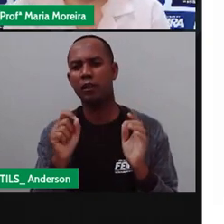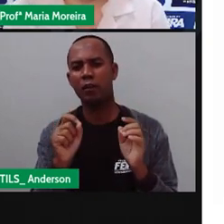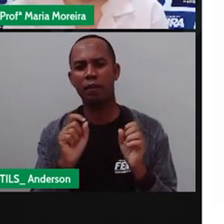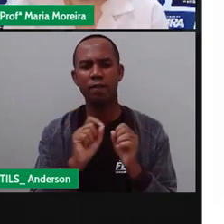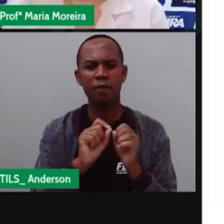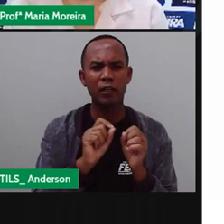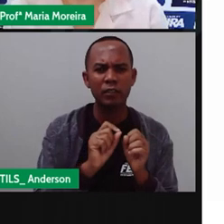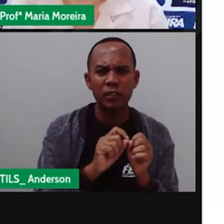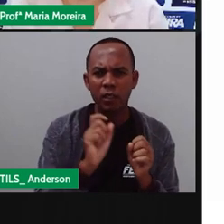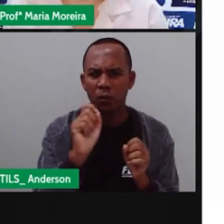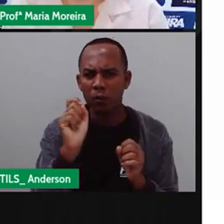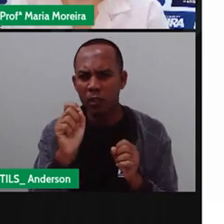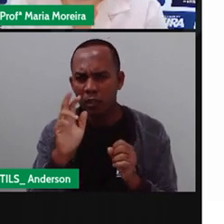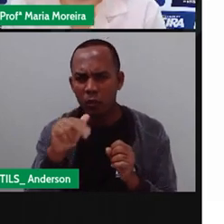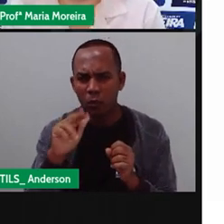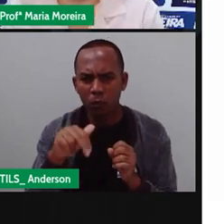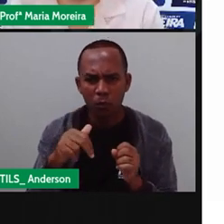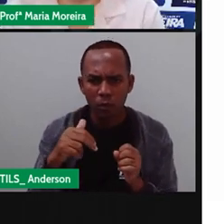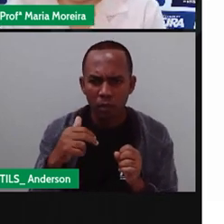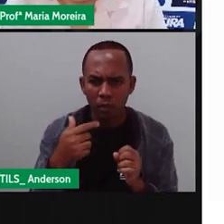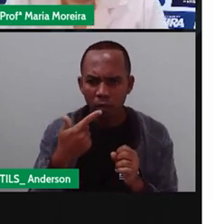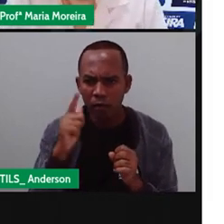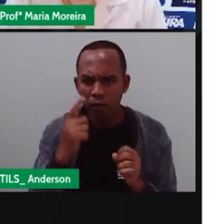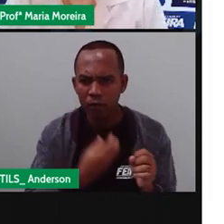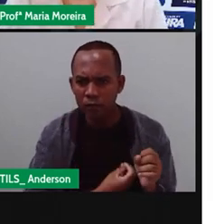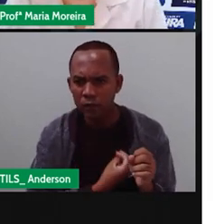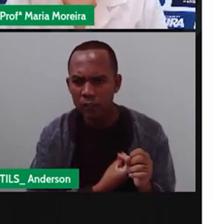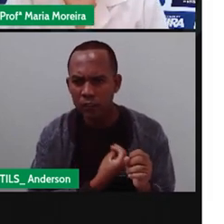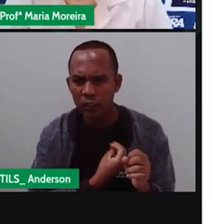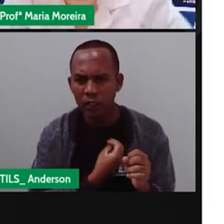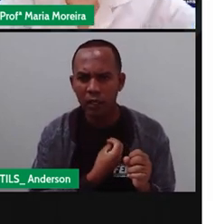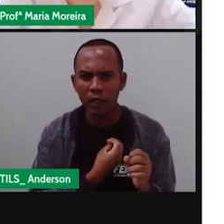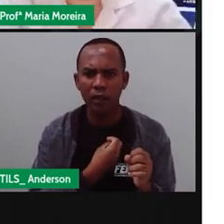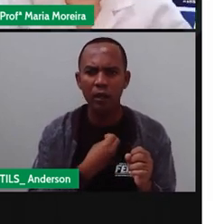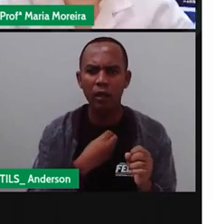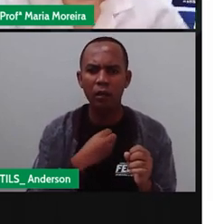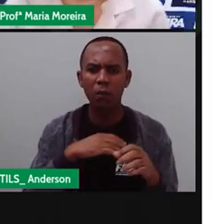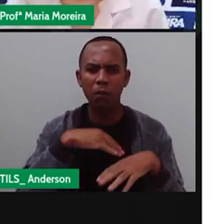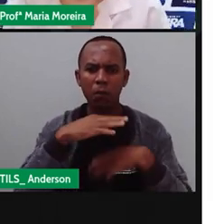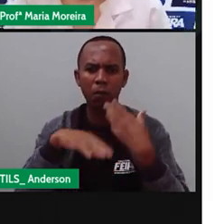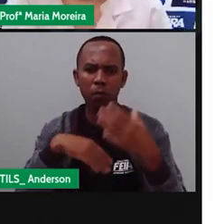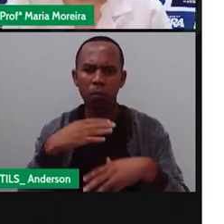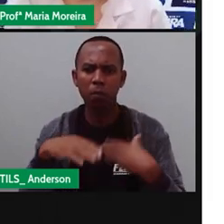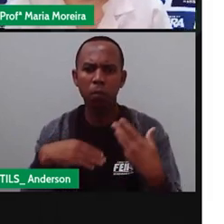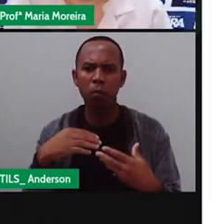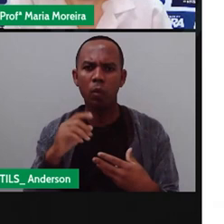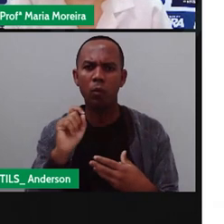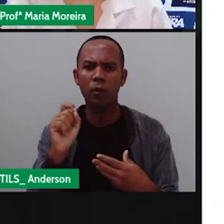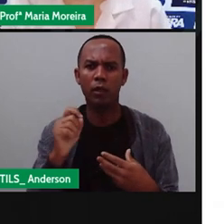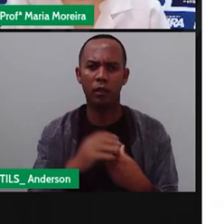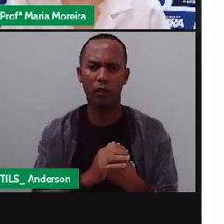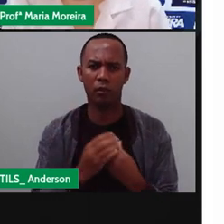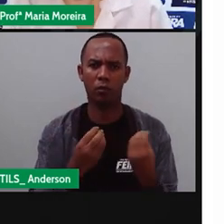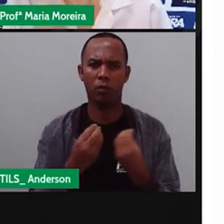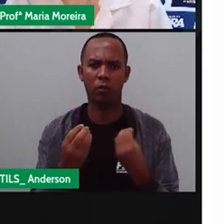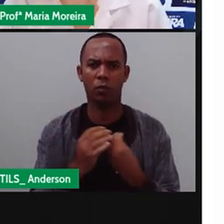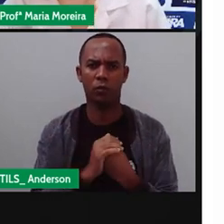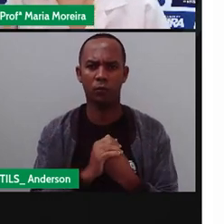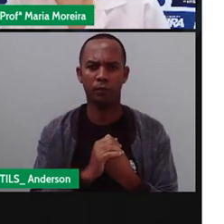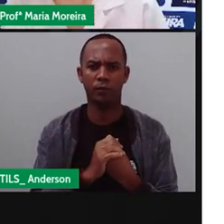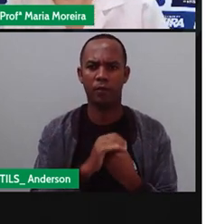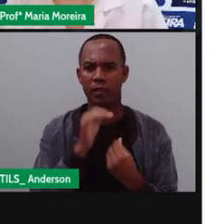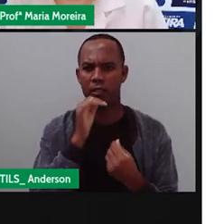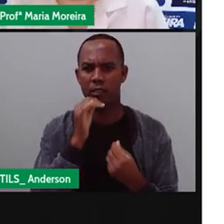antes, qualquer, dois, tempo, ano, três, vida, mesma. Isso é uma frase, é uma oração, é um texto? Não. É só o quê?